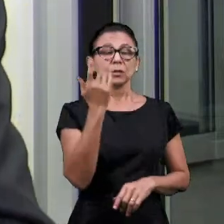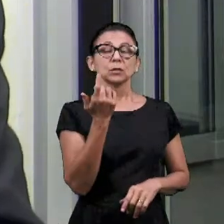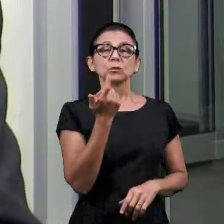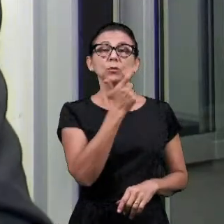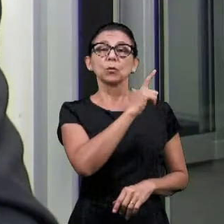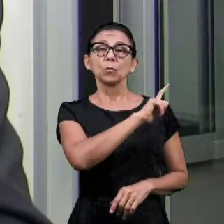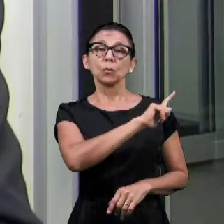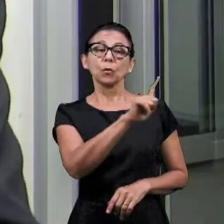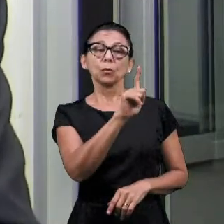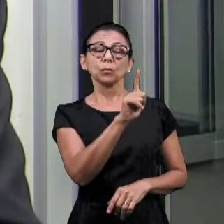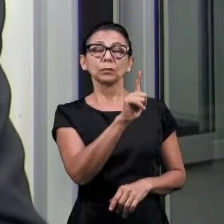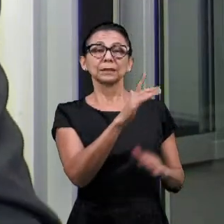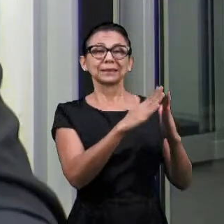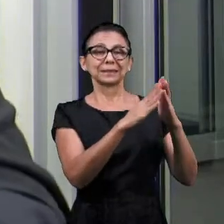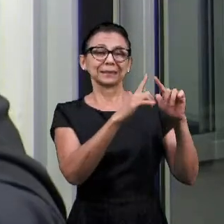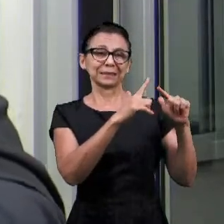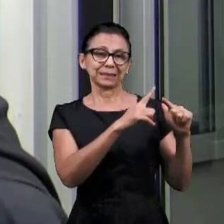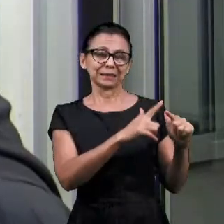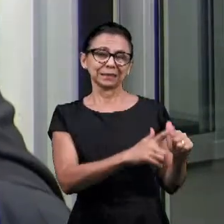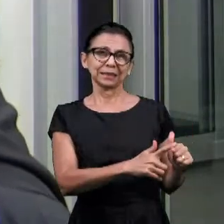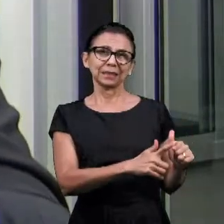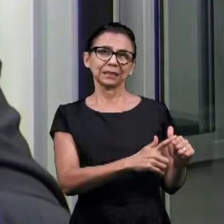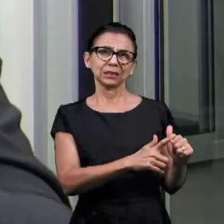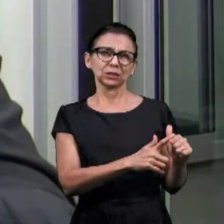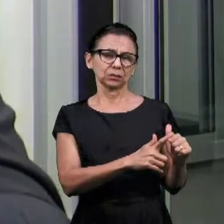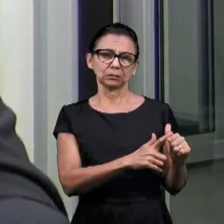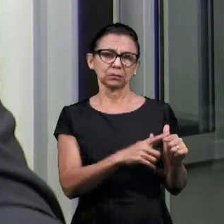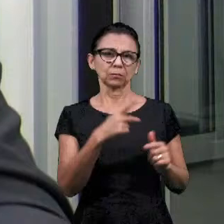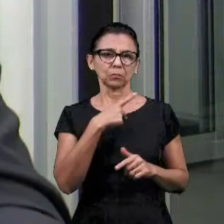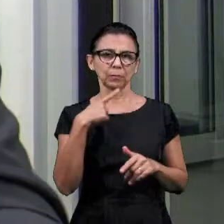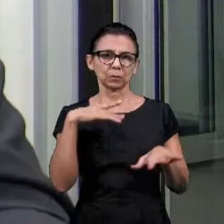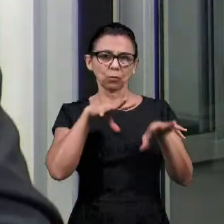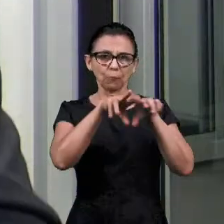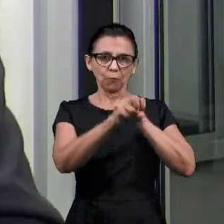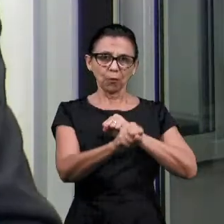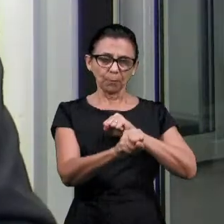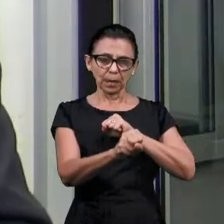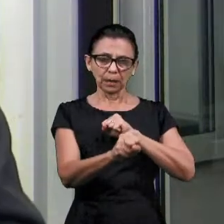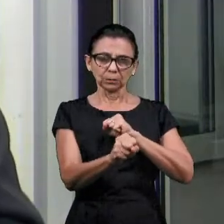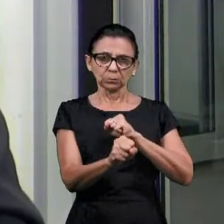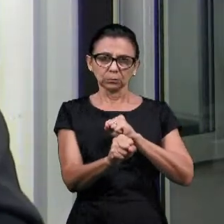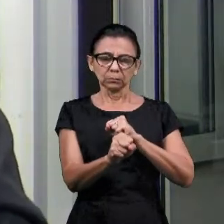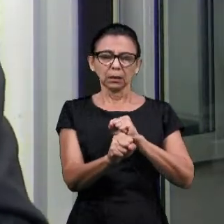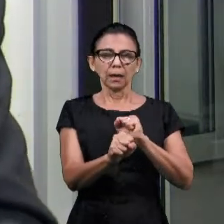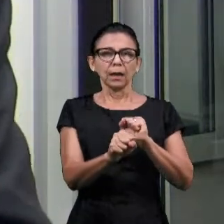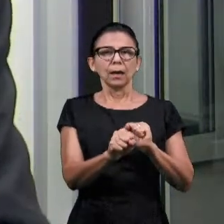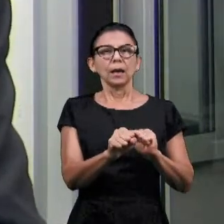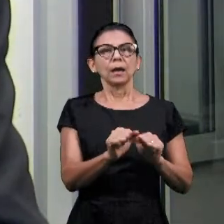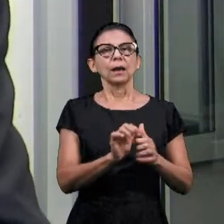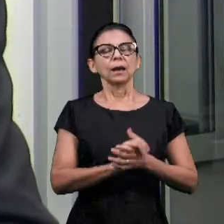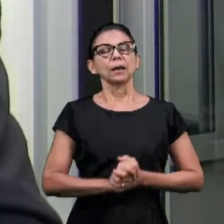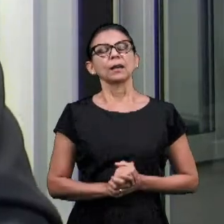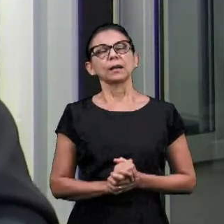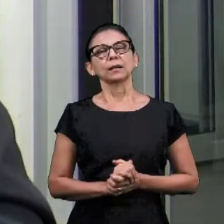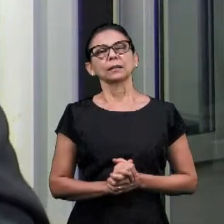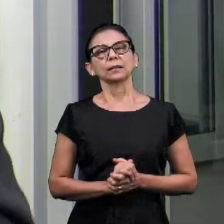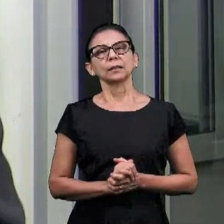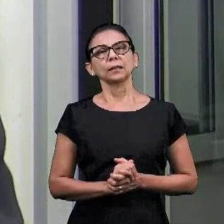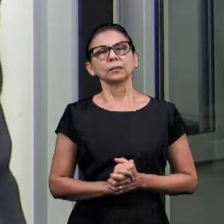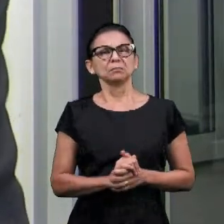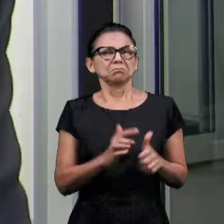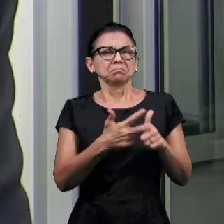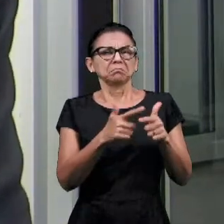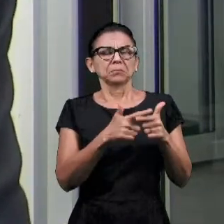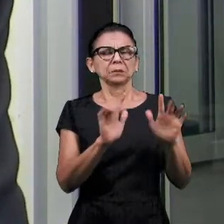onde o pastor é formado. Nós não temos nada contra isso. Nada, absolutamente nada contra isso. Nós estamos falando da nossa experiência. Onde o pastor